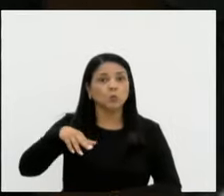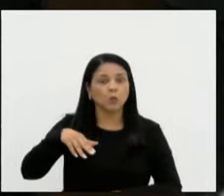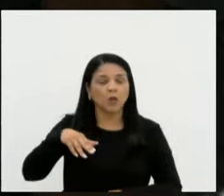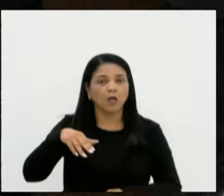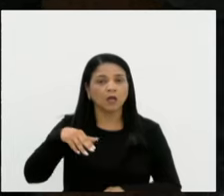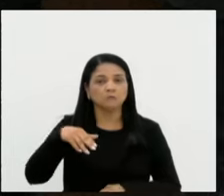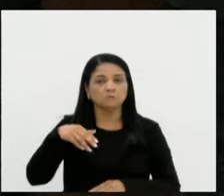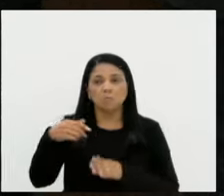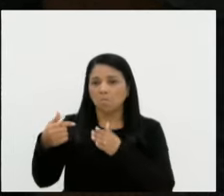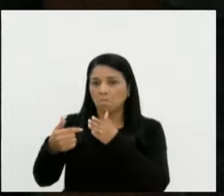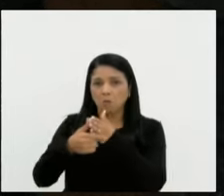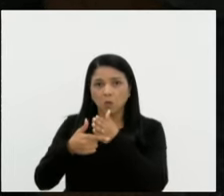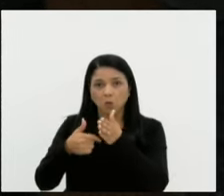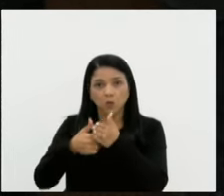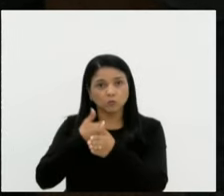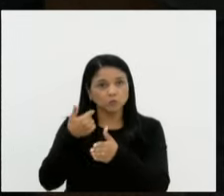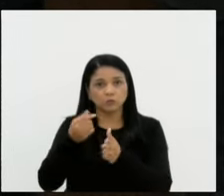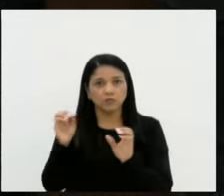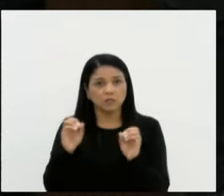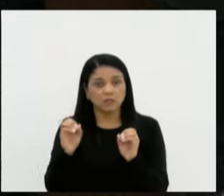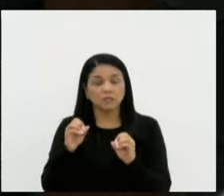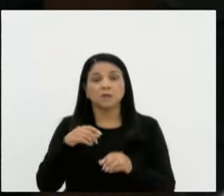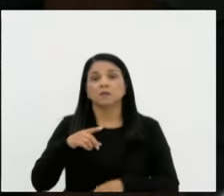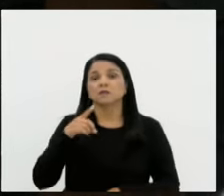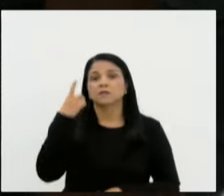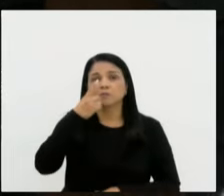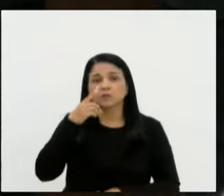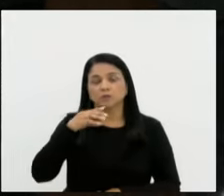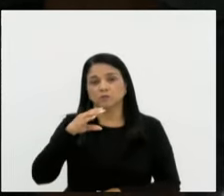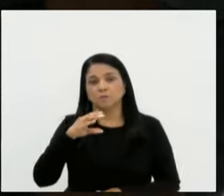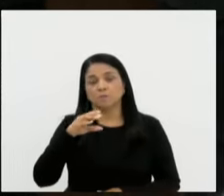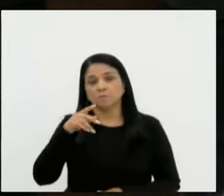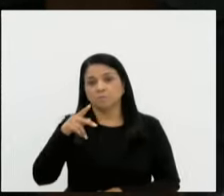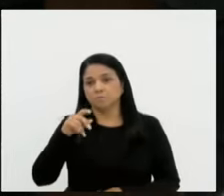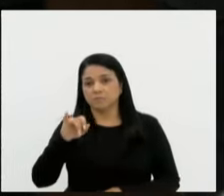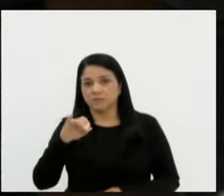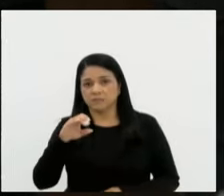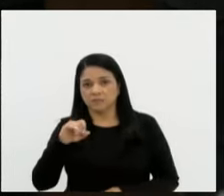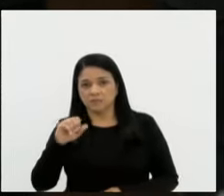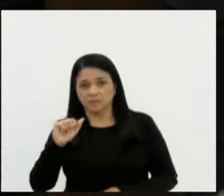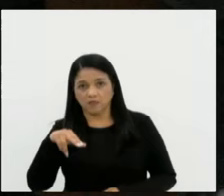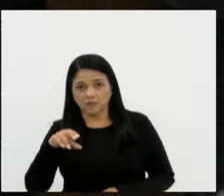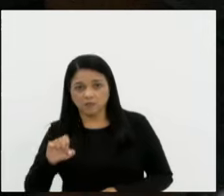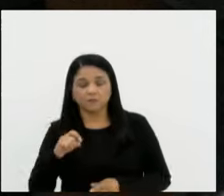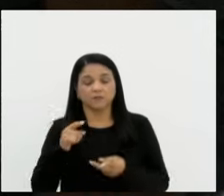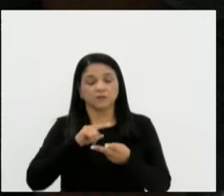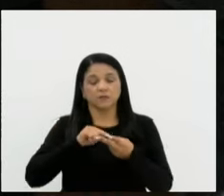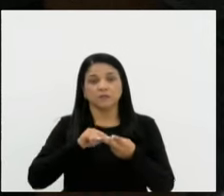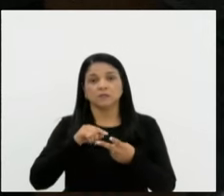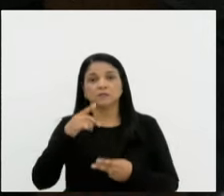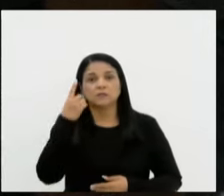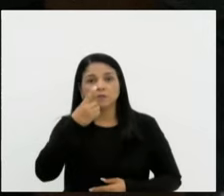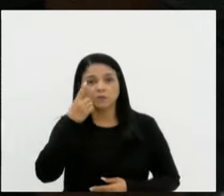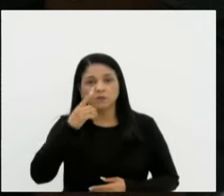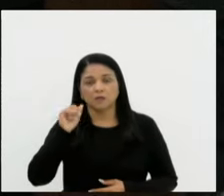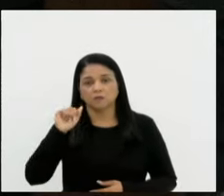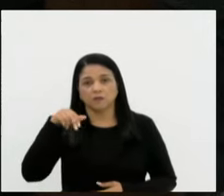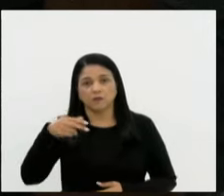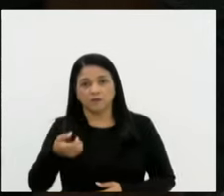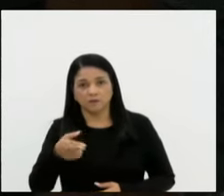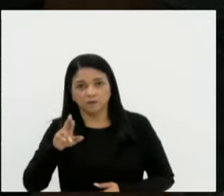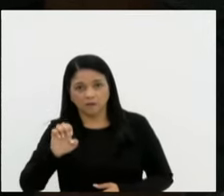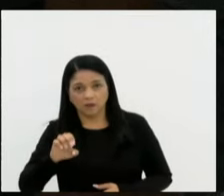Deputado Pisciani, deputado Paulo Melo, deputado Albertassi, deputado André Correia, que hoje é deputado com a